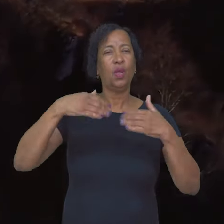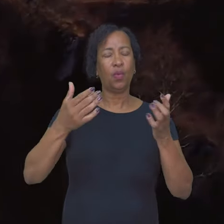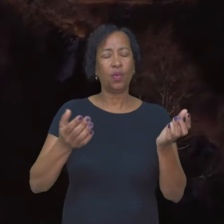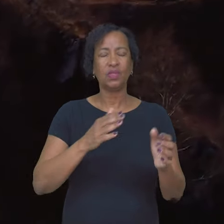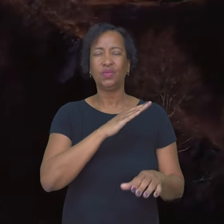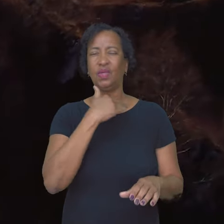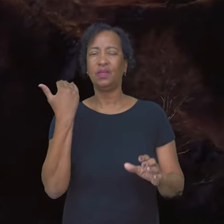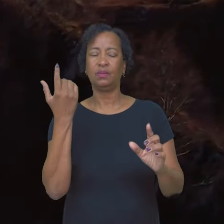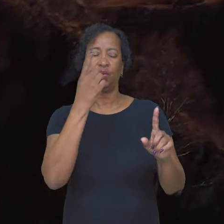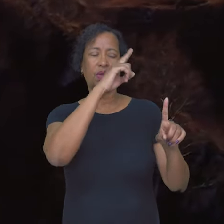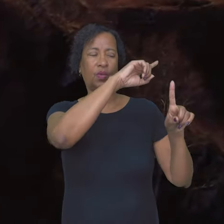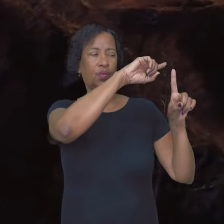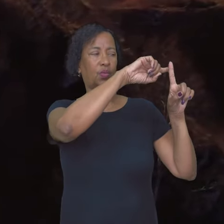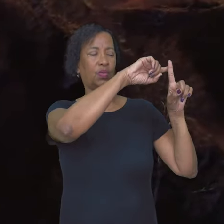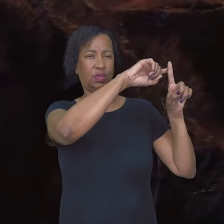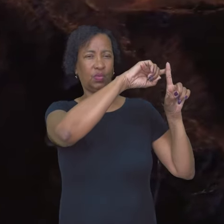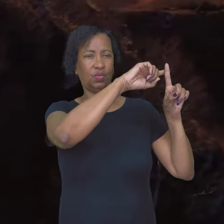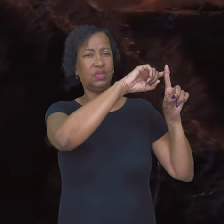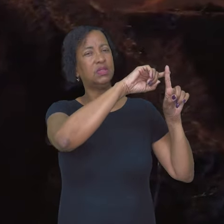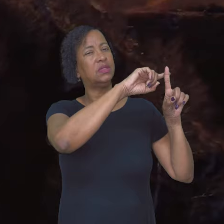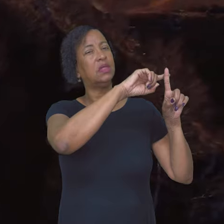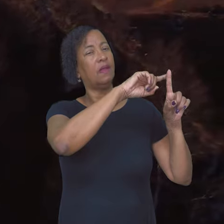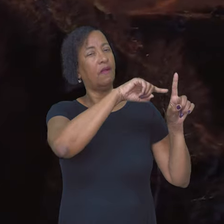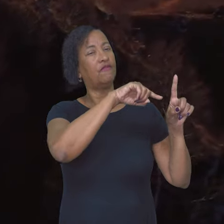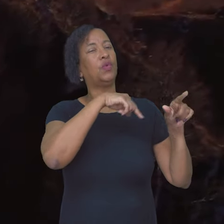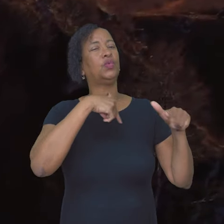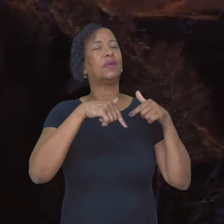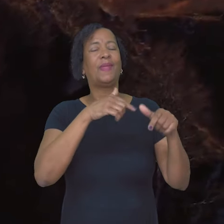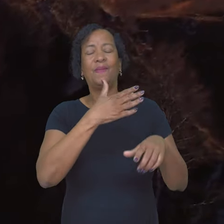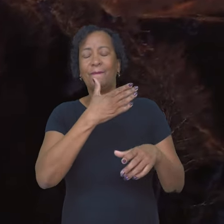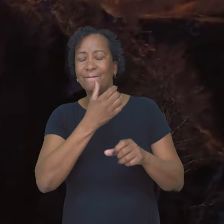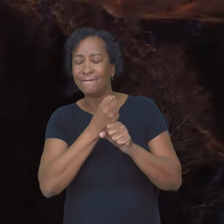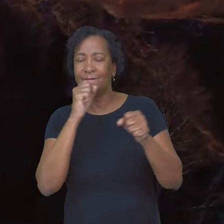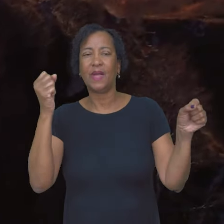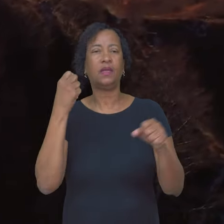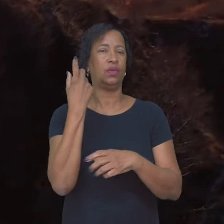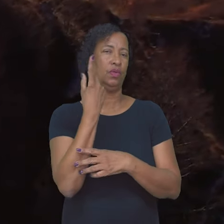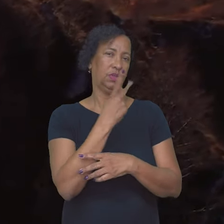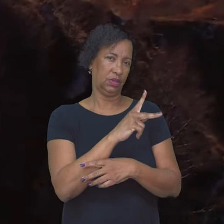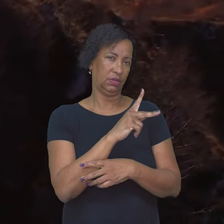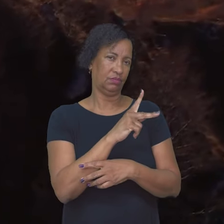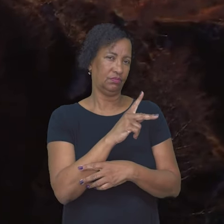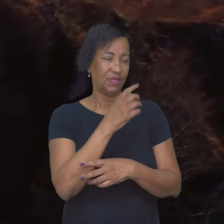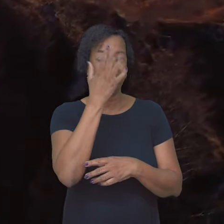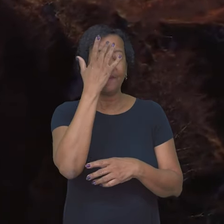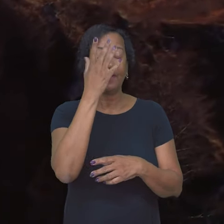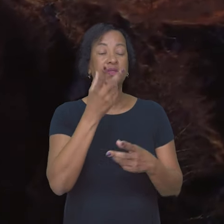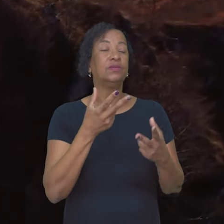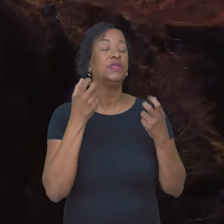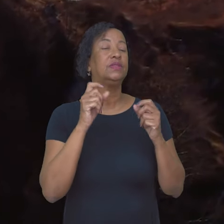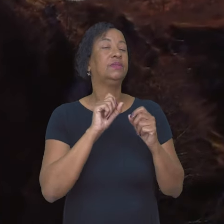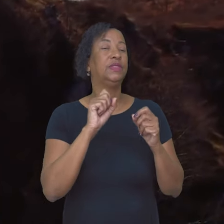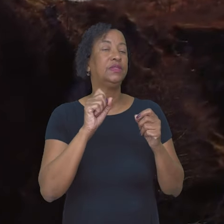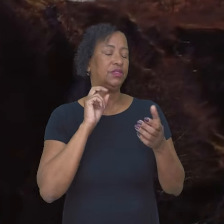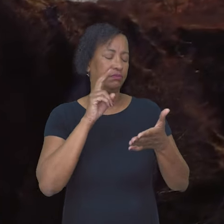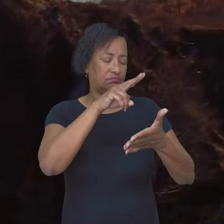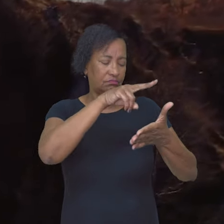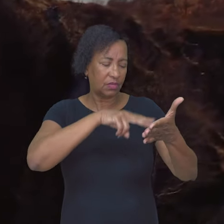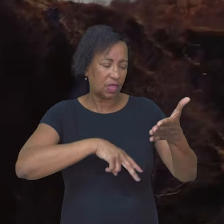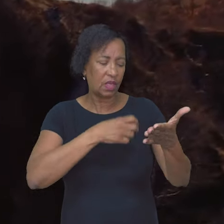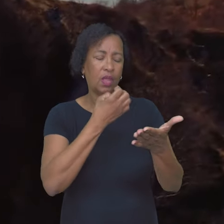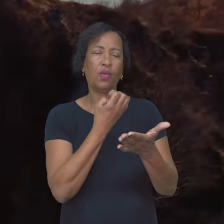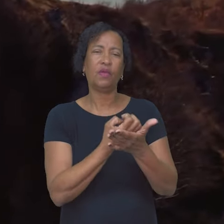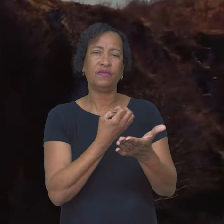na Cruz sua morte foi sua maior obra isso é fácil de ser constatado se considerarmos a extensão dos escritos nos Evangelhos